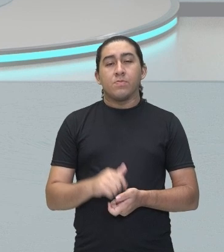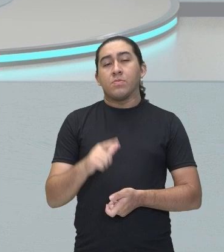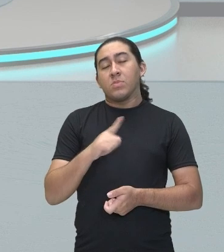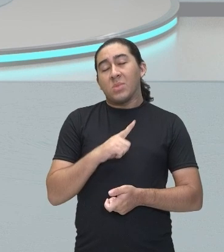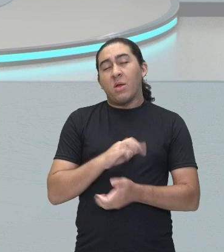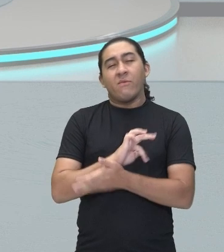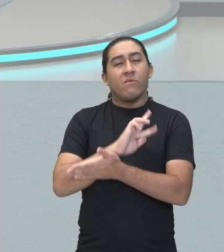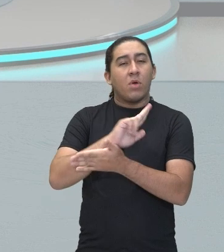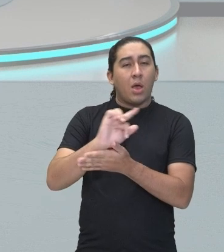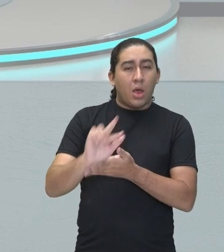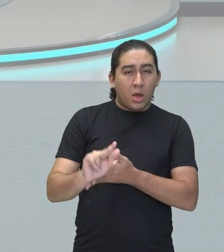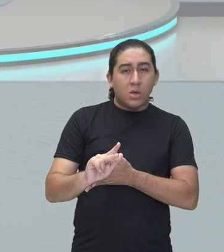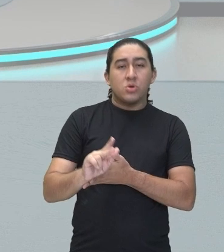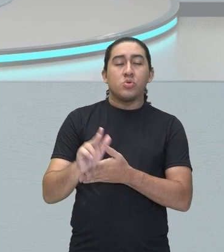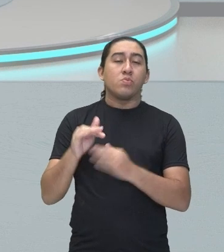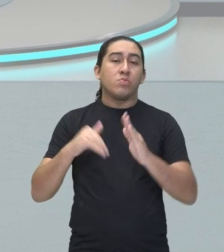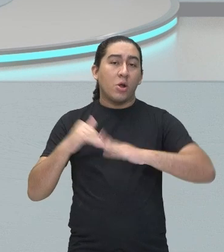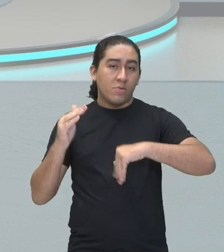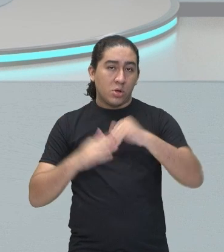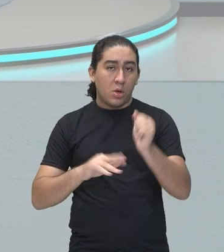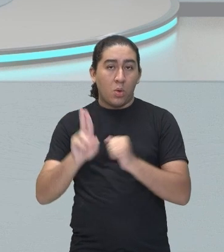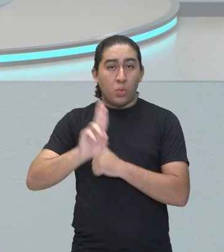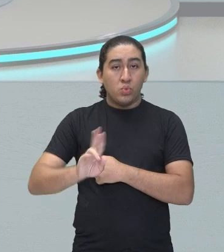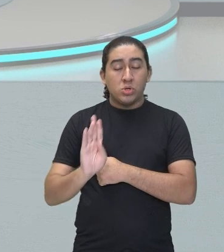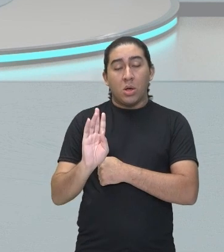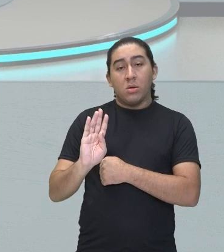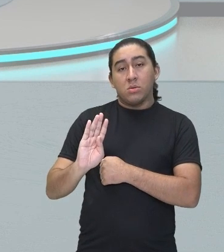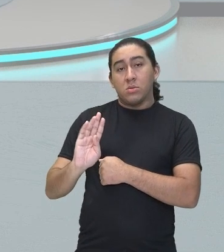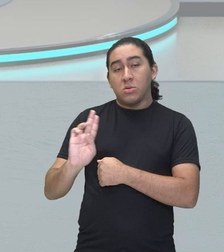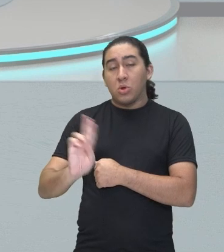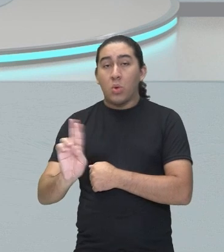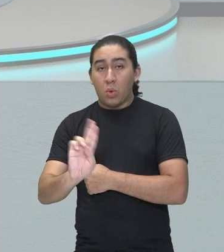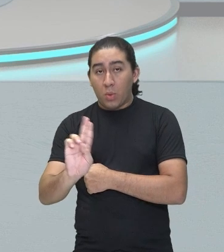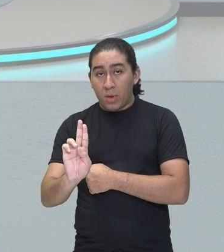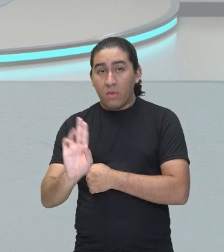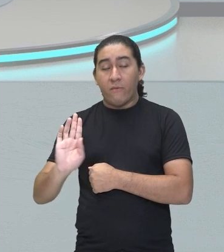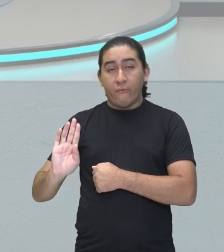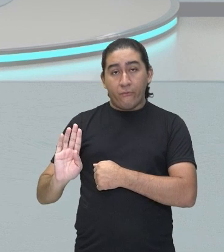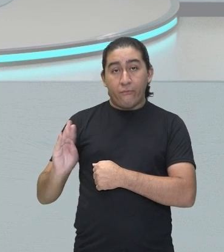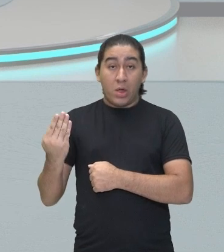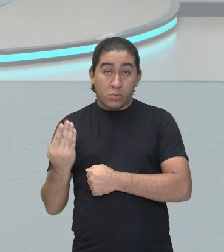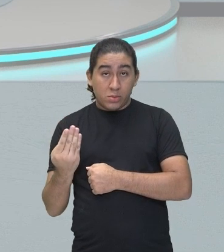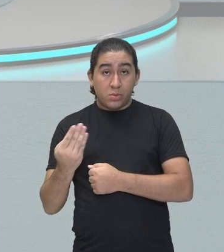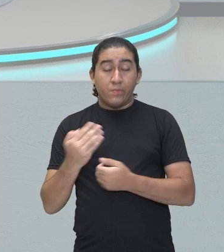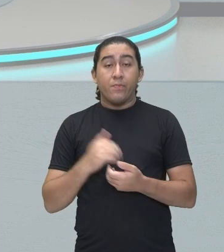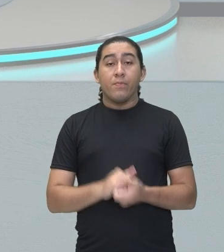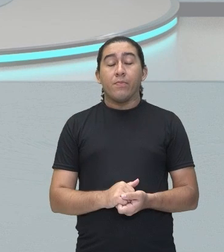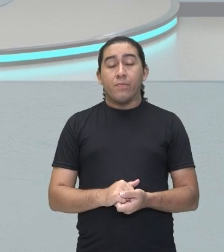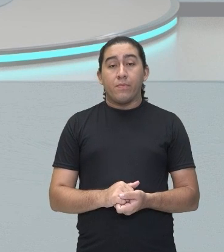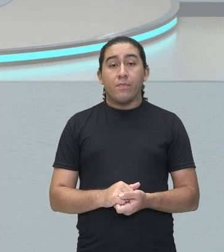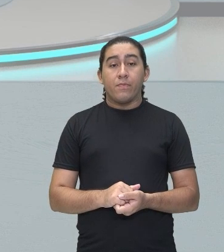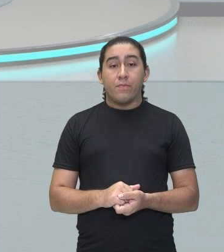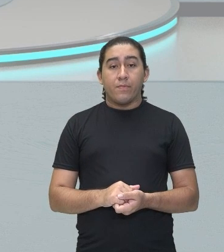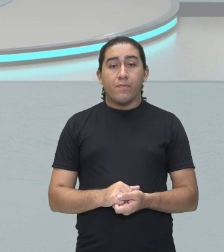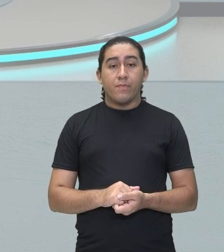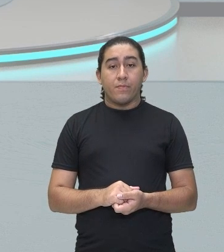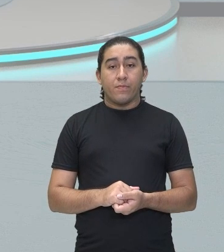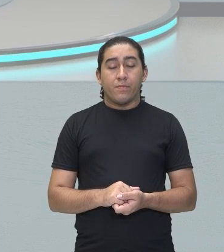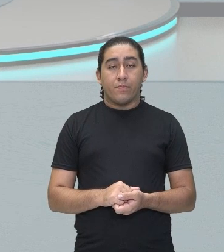e também poetas. E foi o caso dele e deles, né? Os escritores árcades